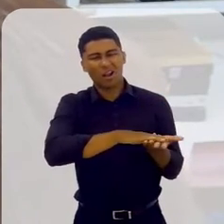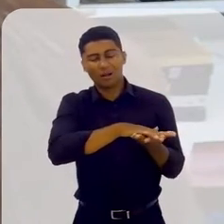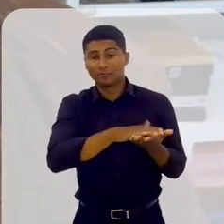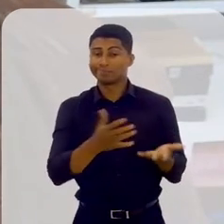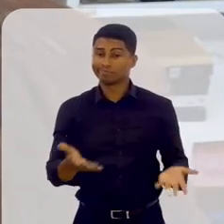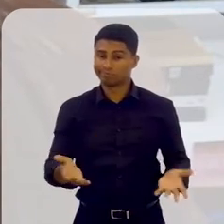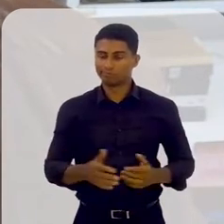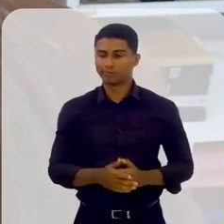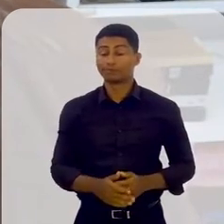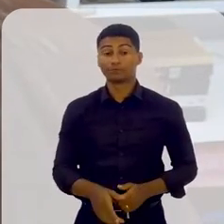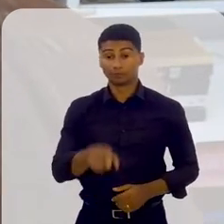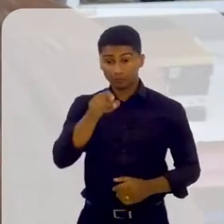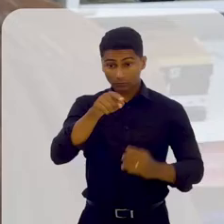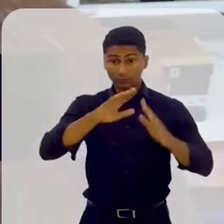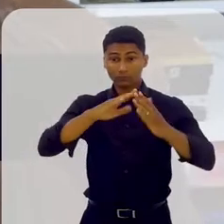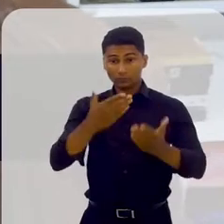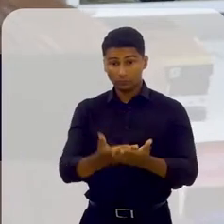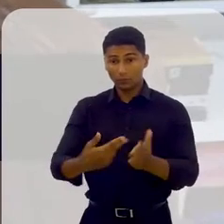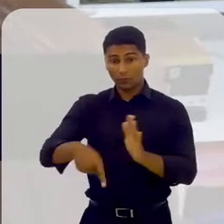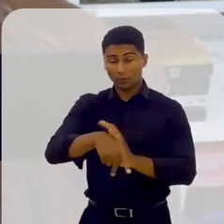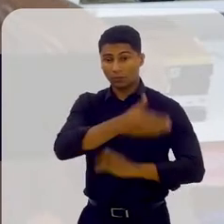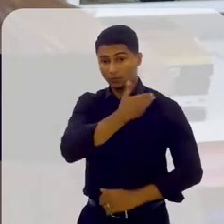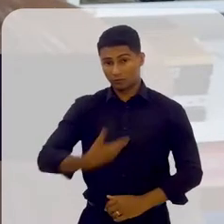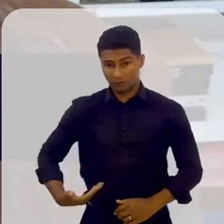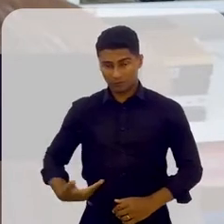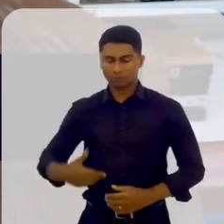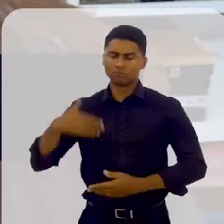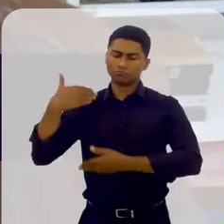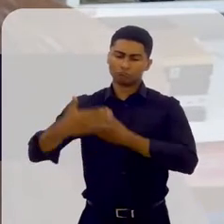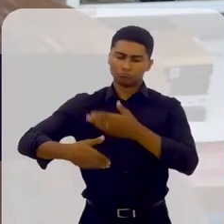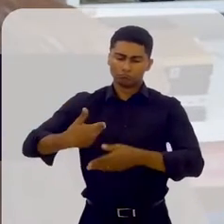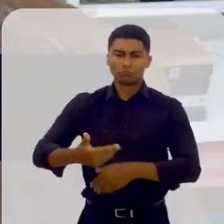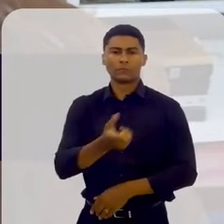fez o fundamental, escolas públicas, o ensino médio em colégio